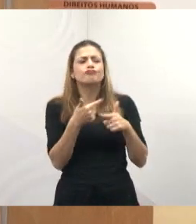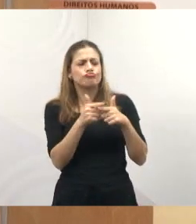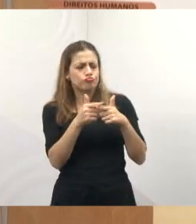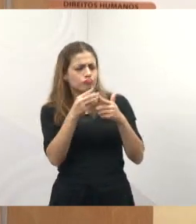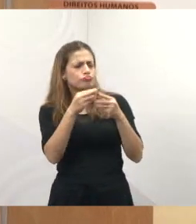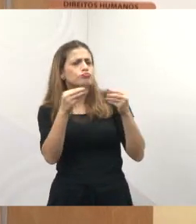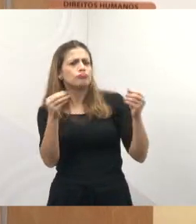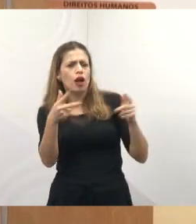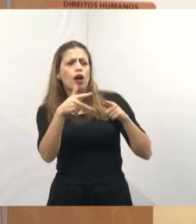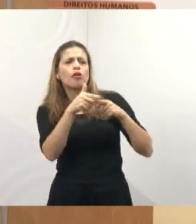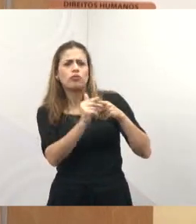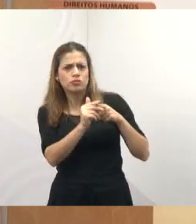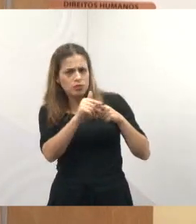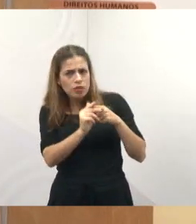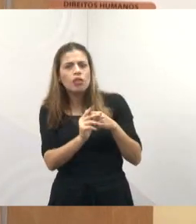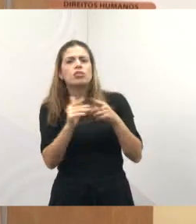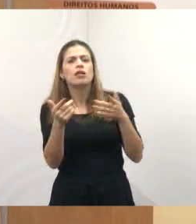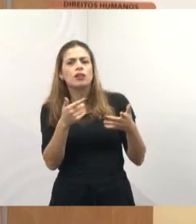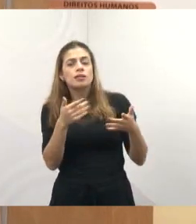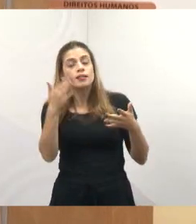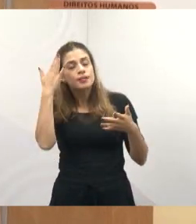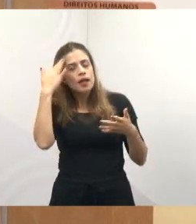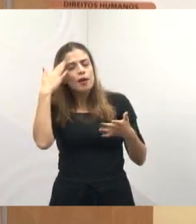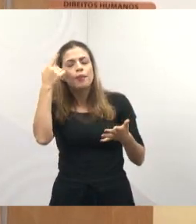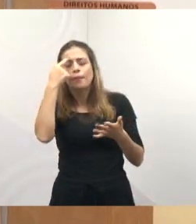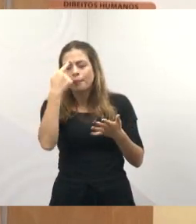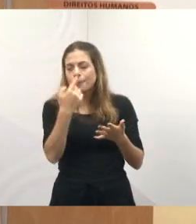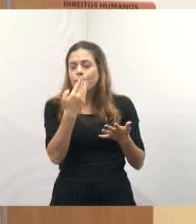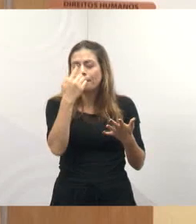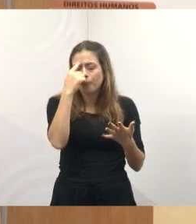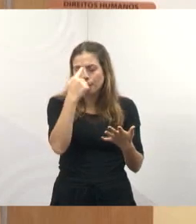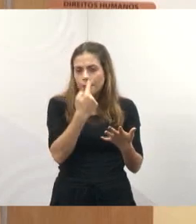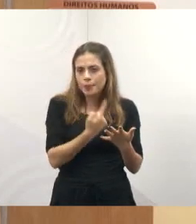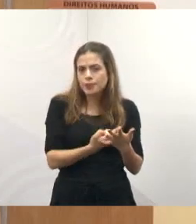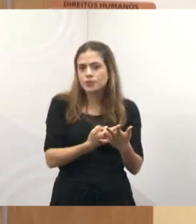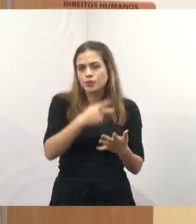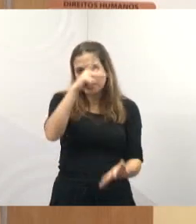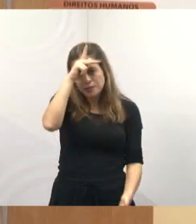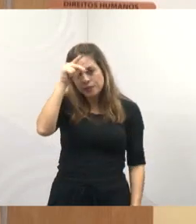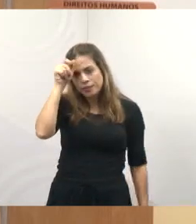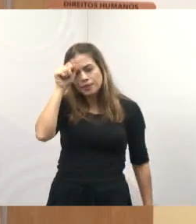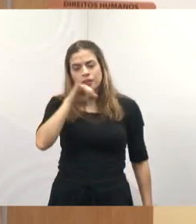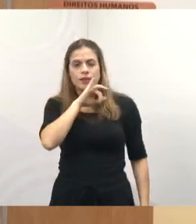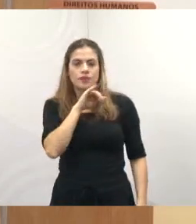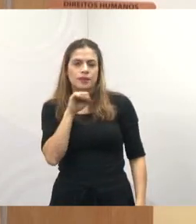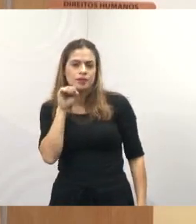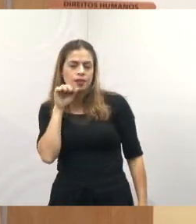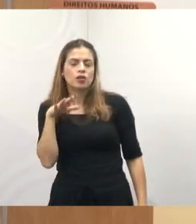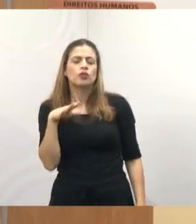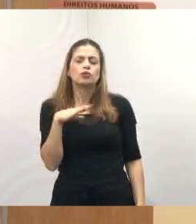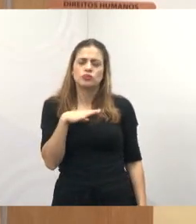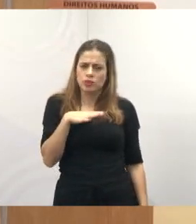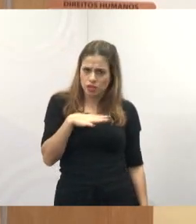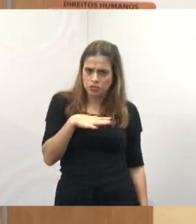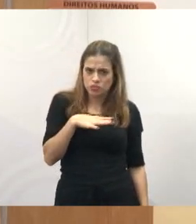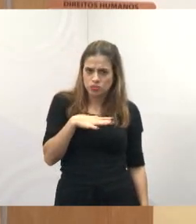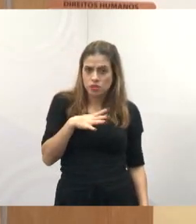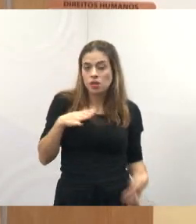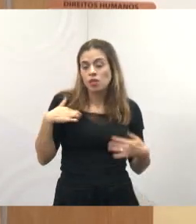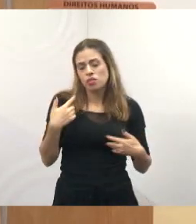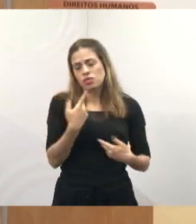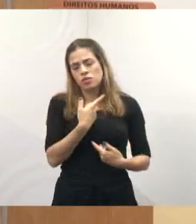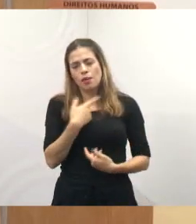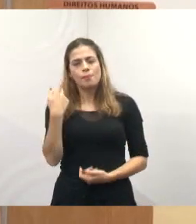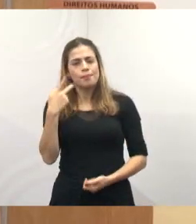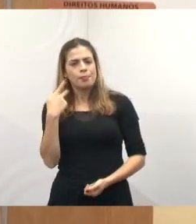do compromisso do prefeito Isaías Santana nessa nossa cidade de Jacareí. Então, eu acho que é por isso que nós, enquanto vereador, né, a gente que